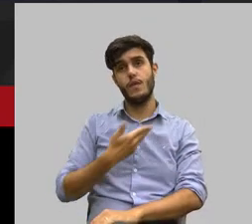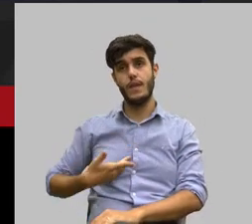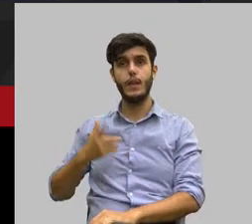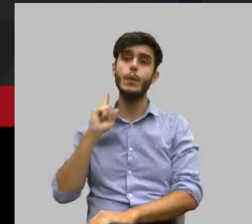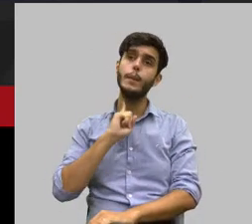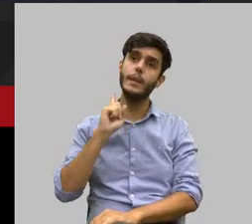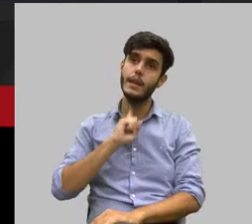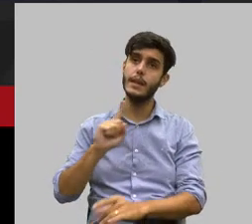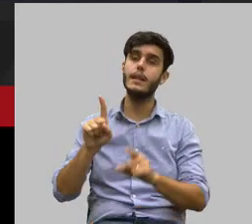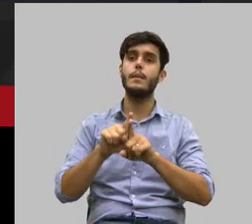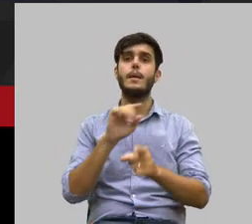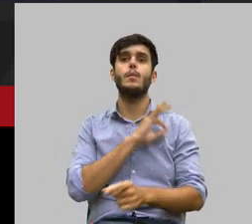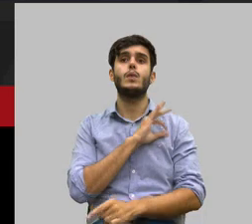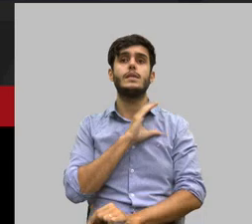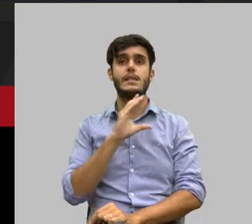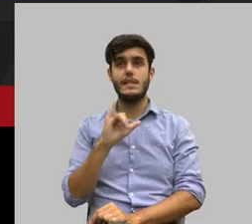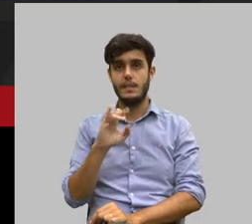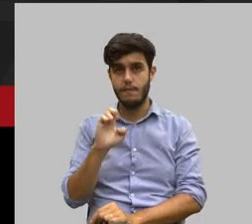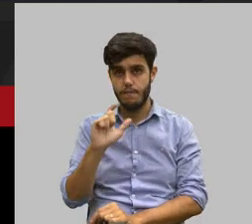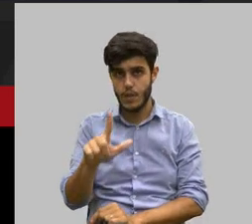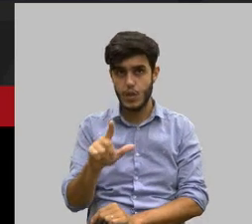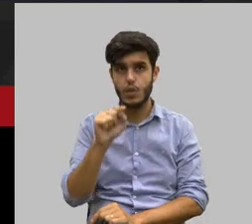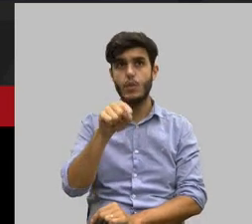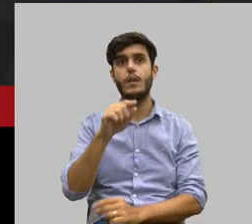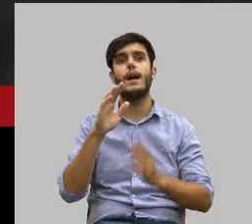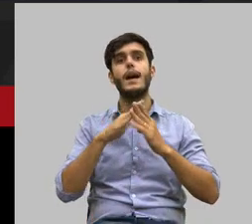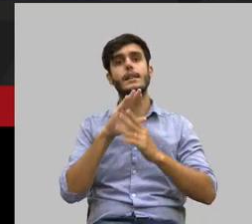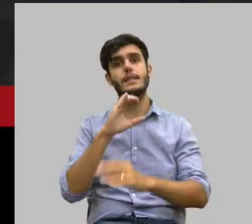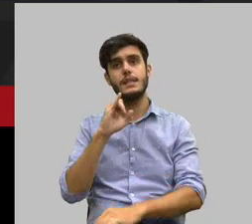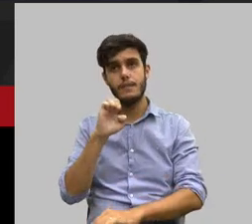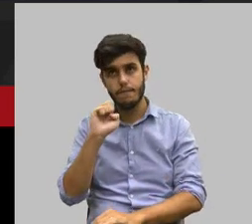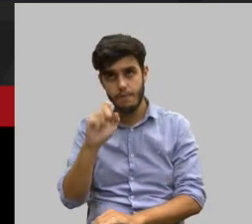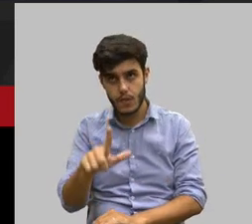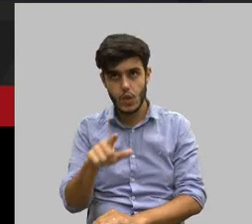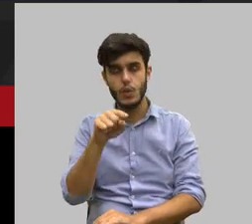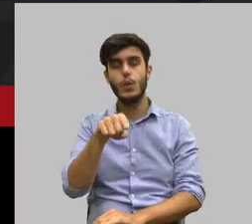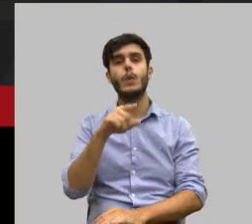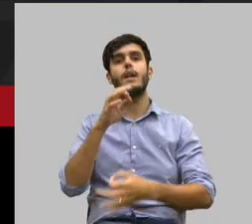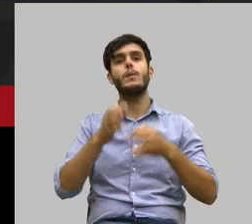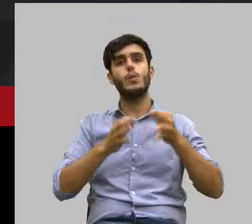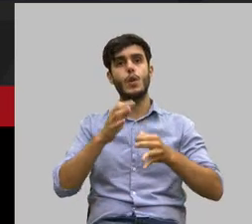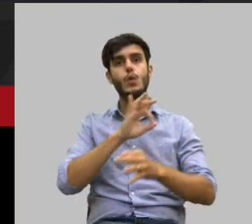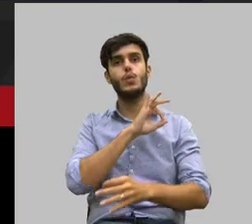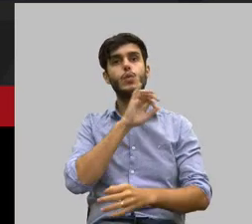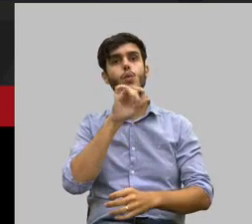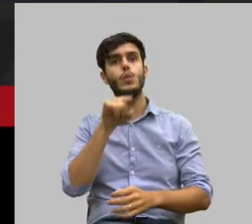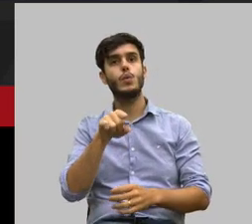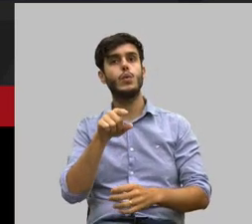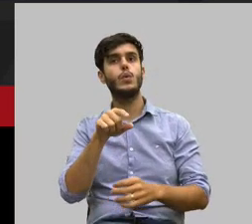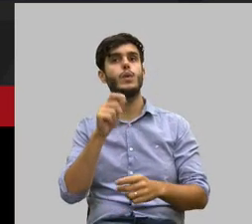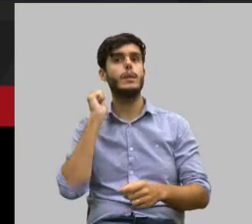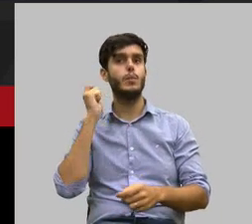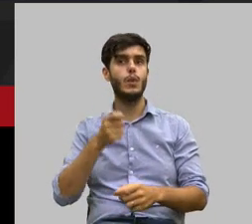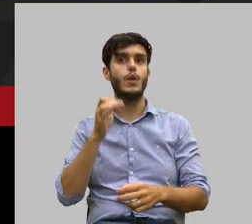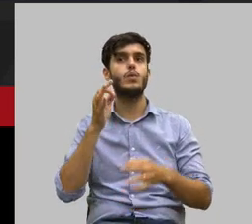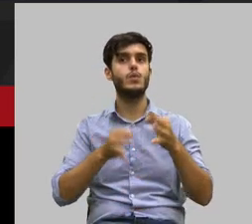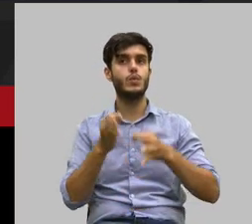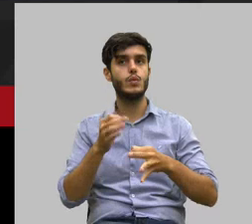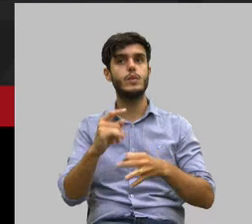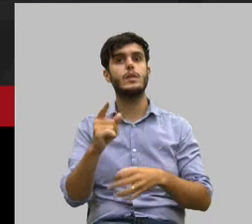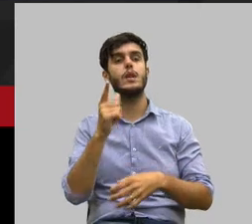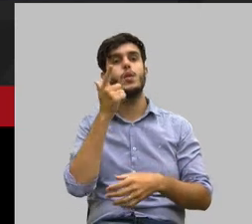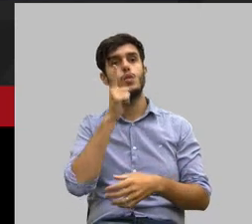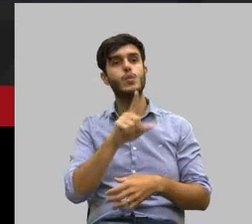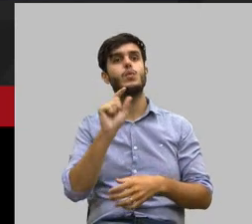por meio da Polícia Civil Secretaria de Estado de casa civil e do Tribunal de Justiça eh de maneira a captarmos o recurso